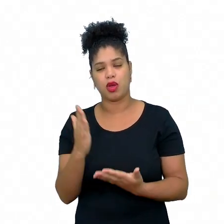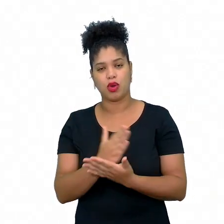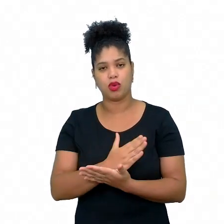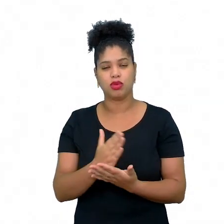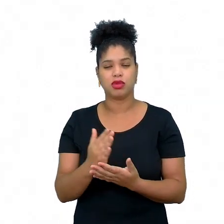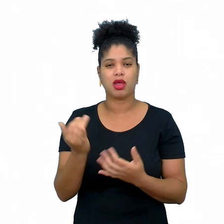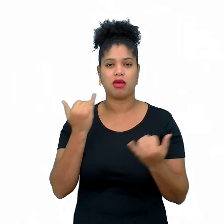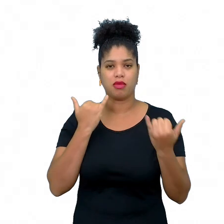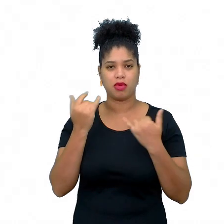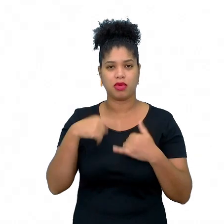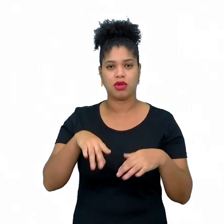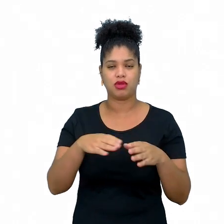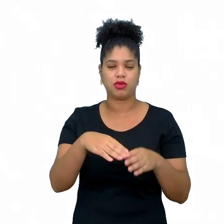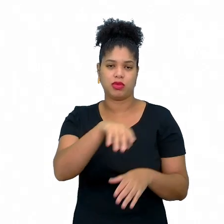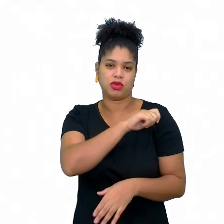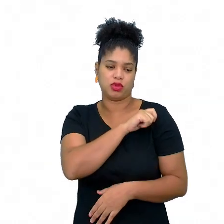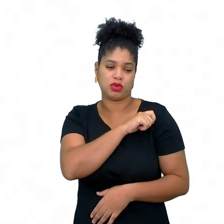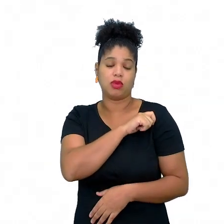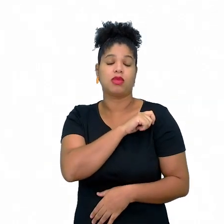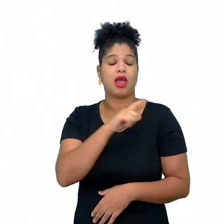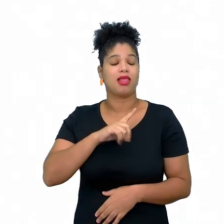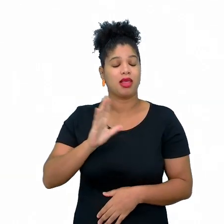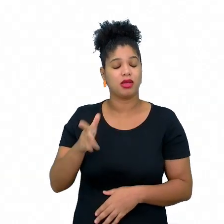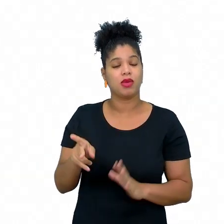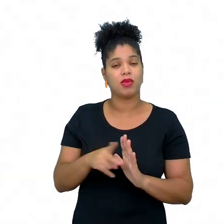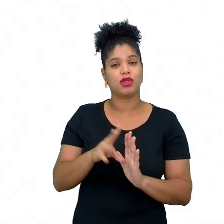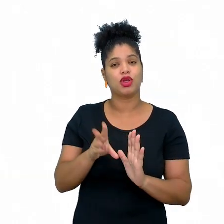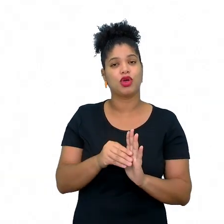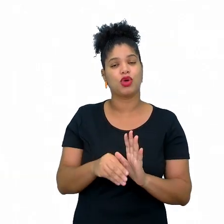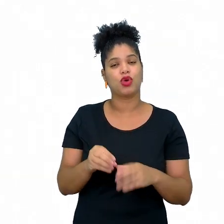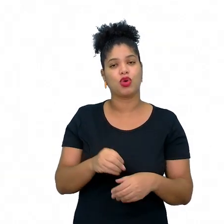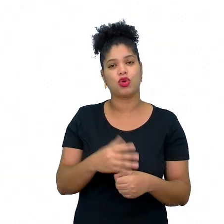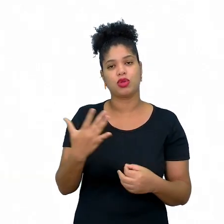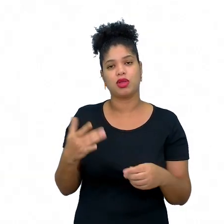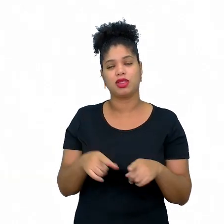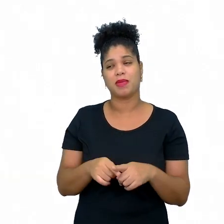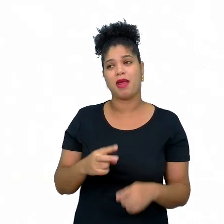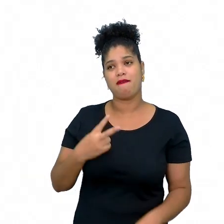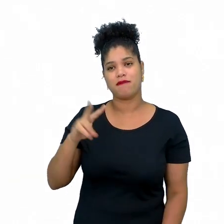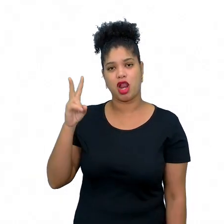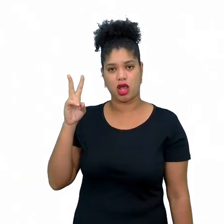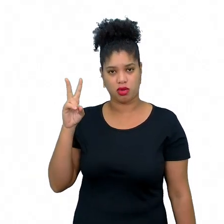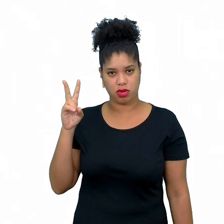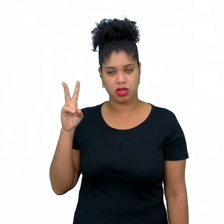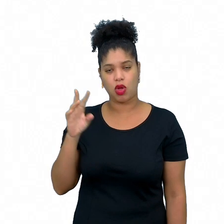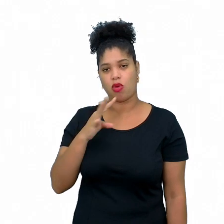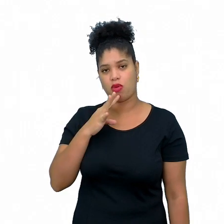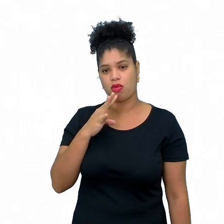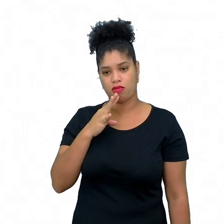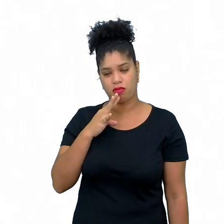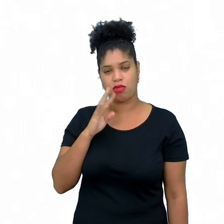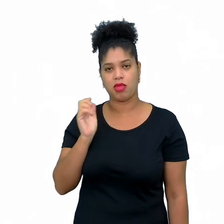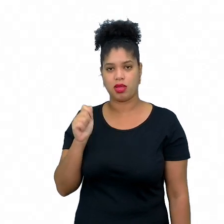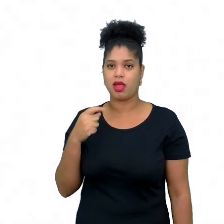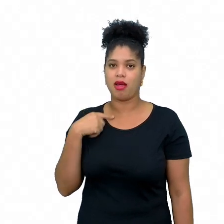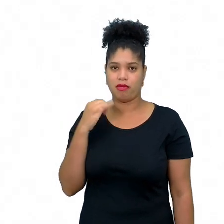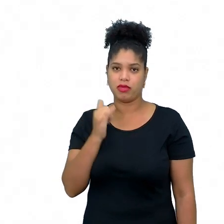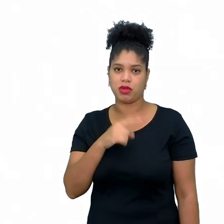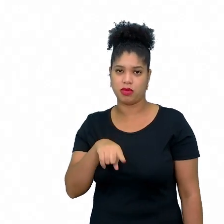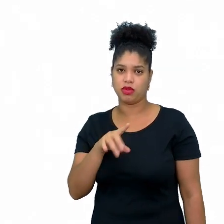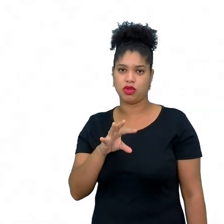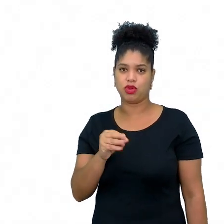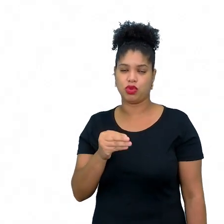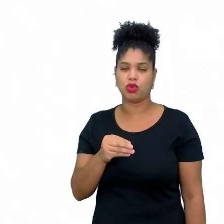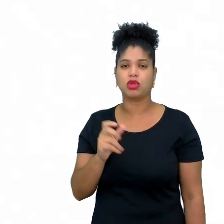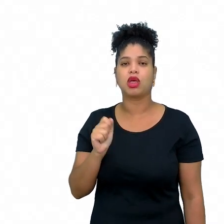desses estudantes já possuem sobre o conteúdo que foi abordado, é valorizar aquele conhecimento prévio, a gente acabei de falar.